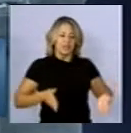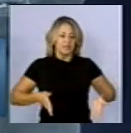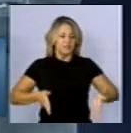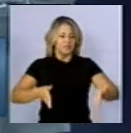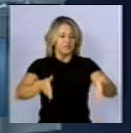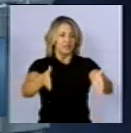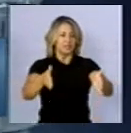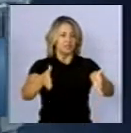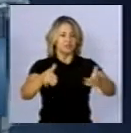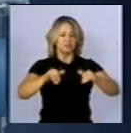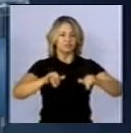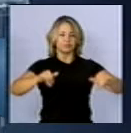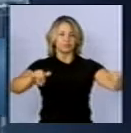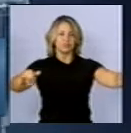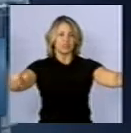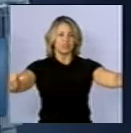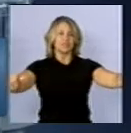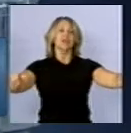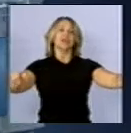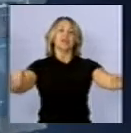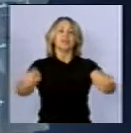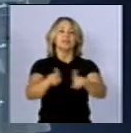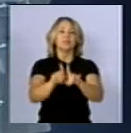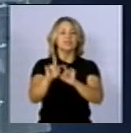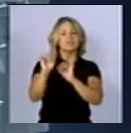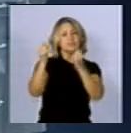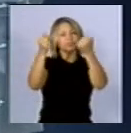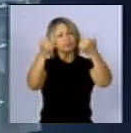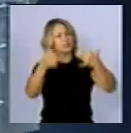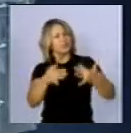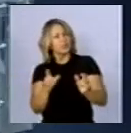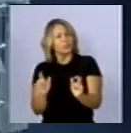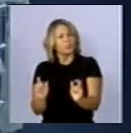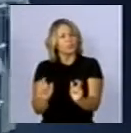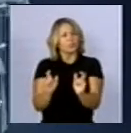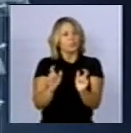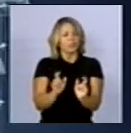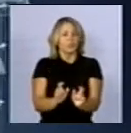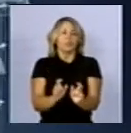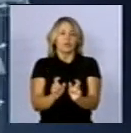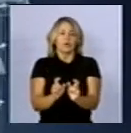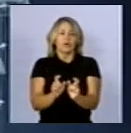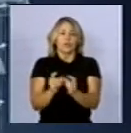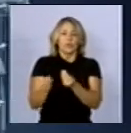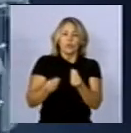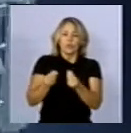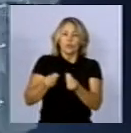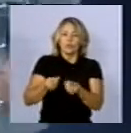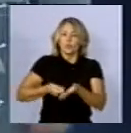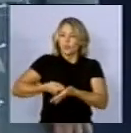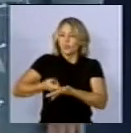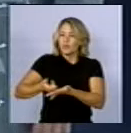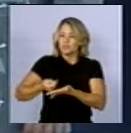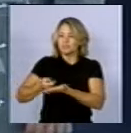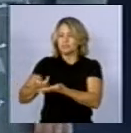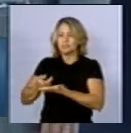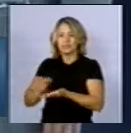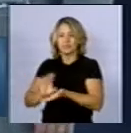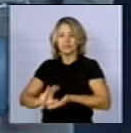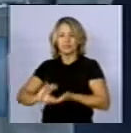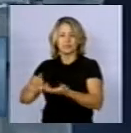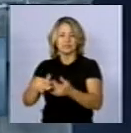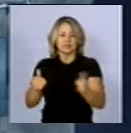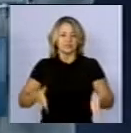linhas e uma breve pincelada sobre os custos Associados à adequação dessas faixas e por fim as nossas